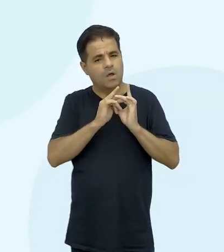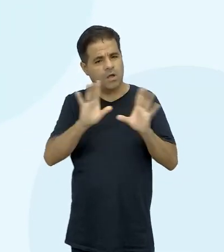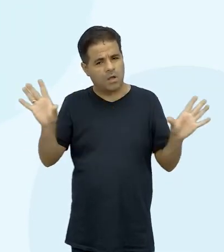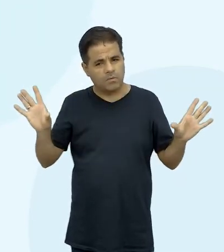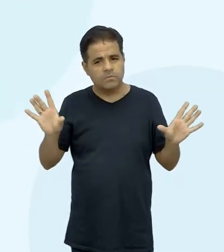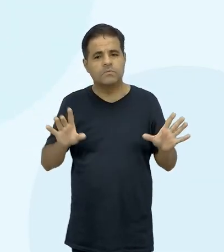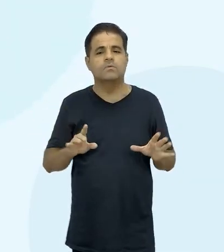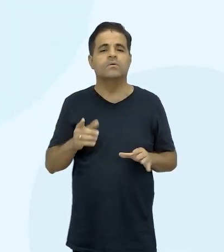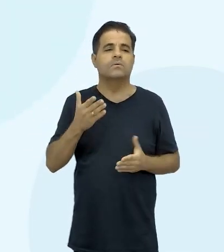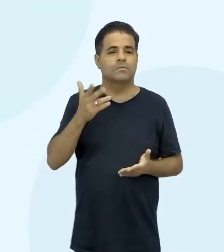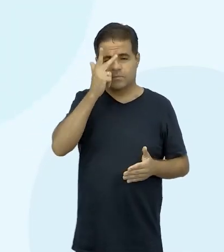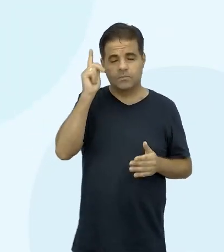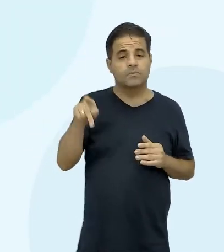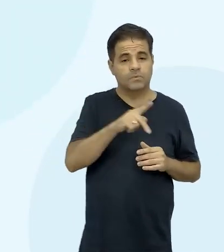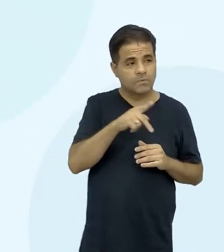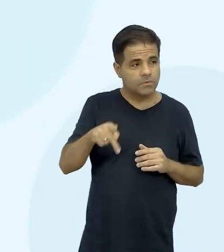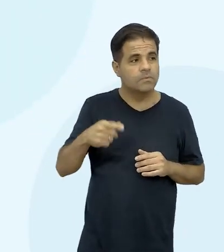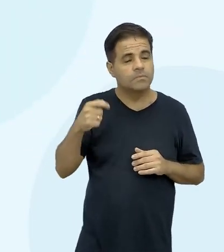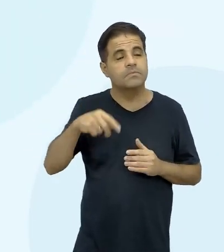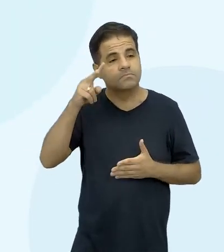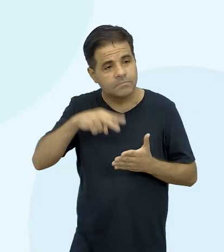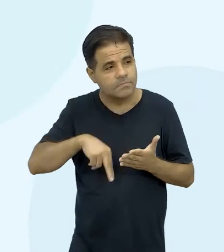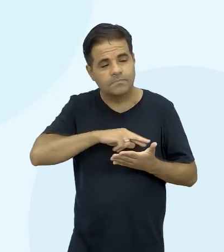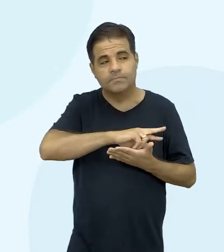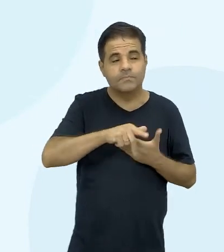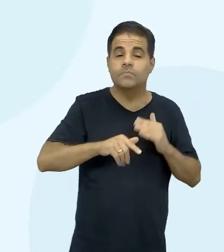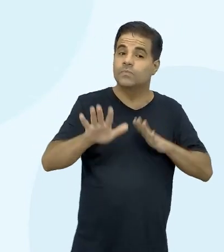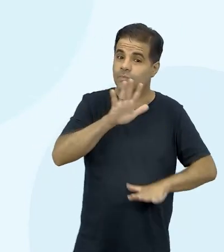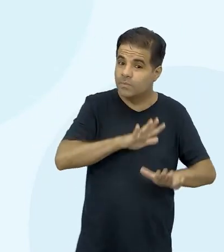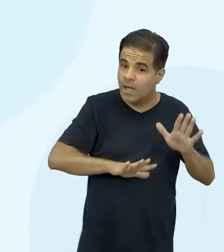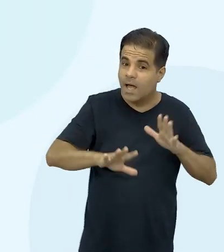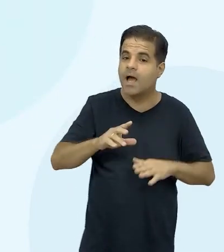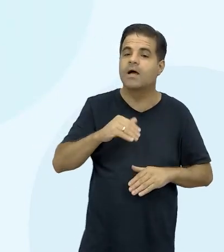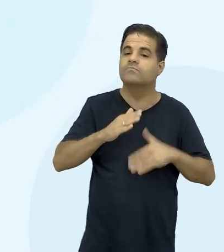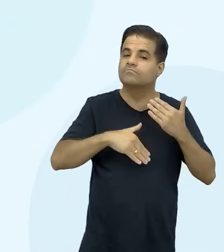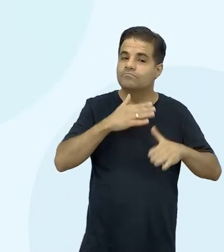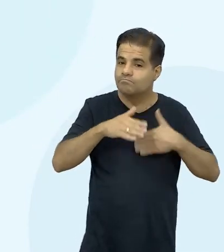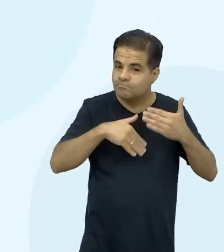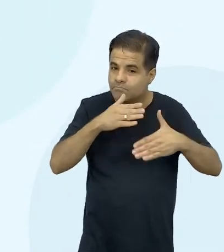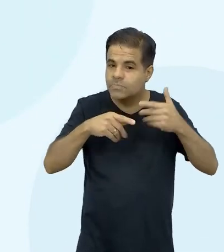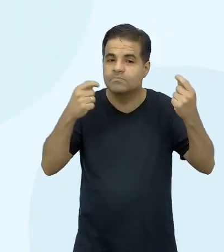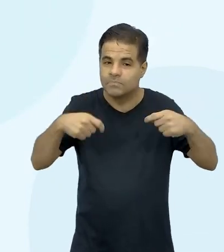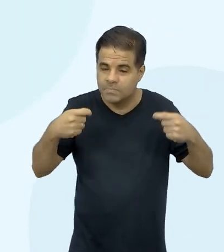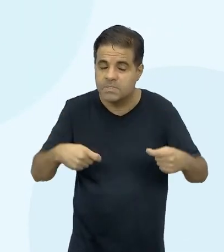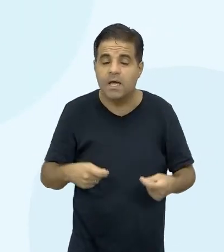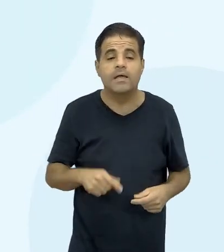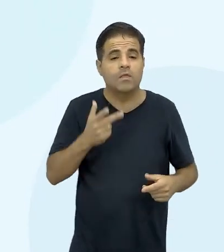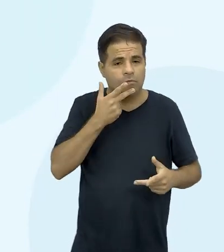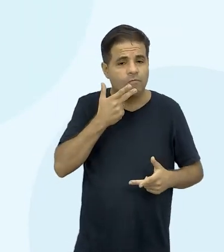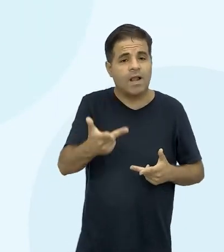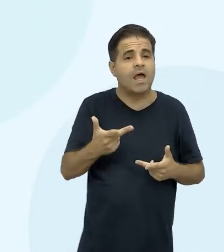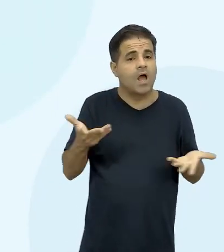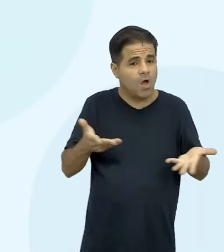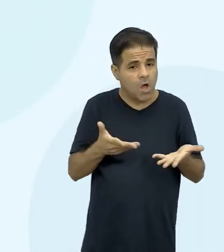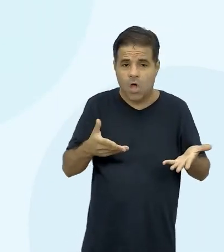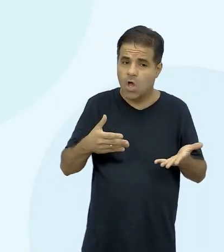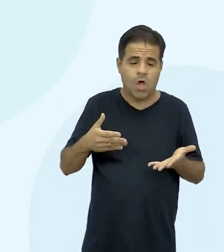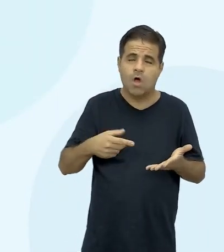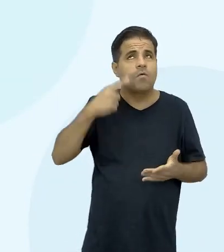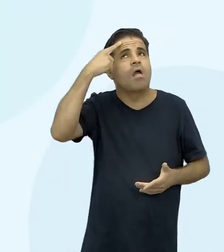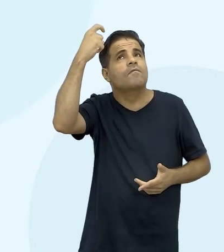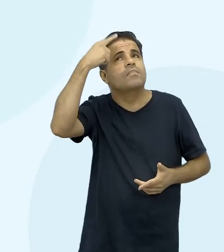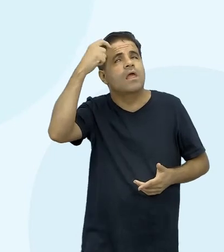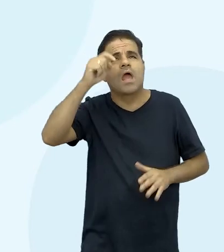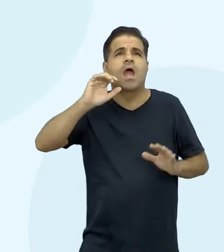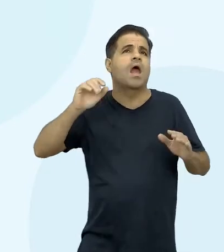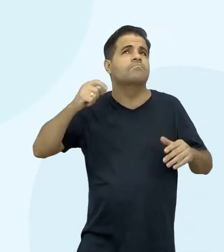disponibilizado para os professores, eu tive que ter uma série de cuidados de procedimentos. Então, o que eu falei aqui não saiu da minha